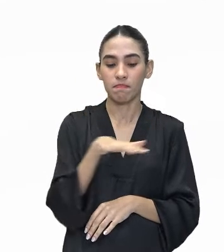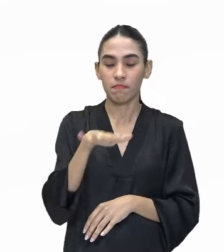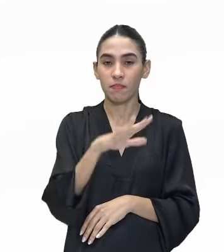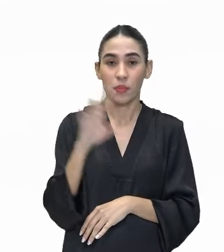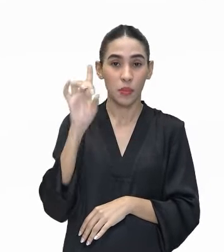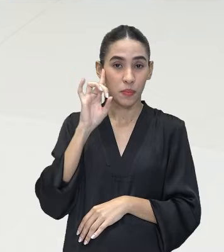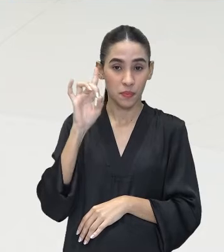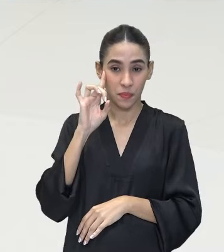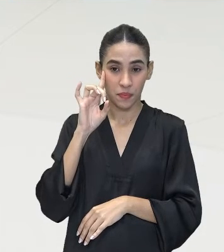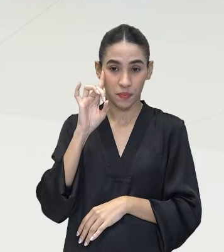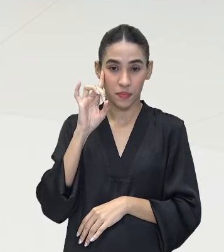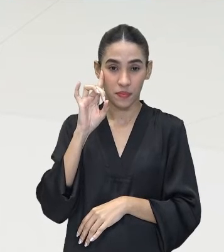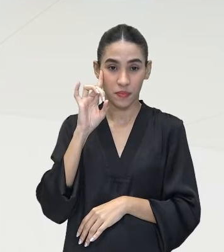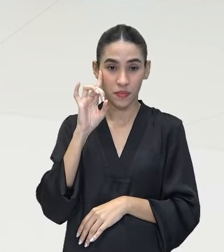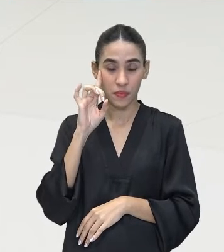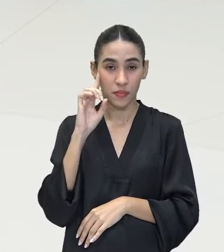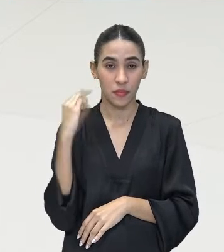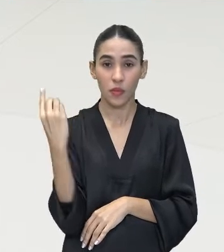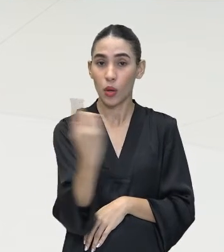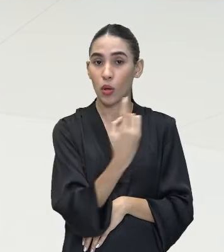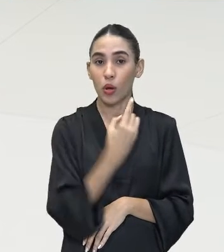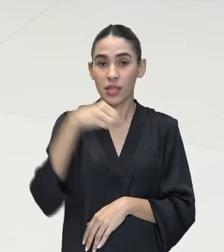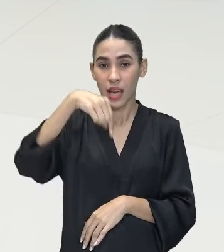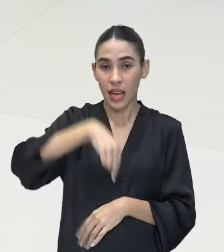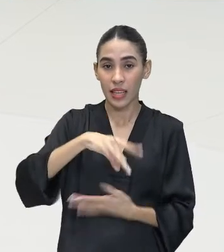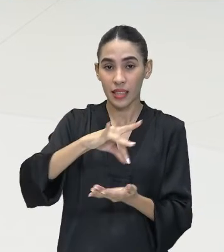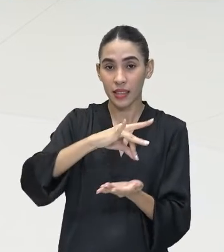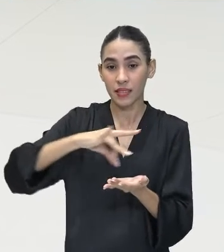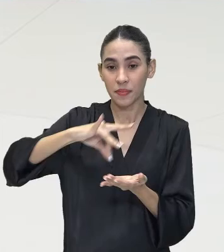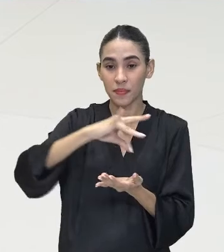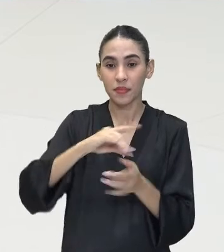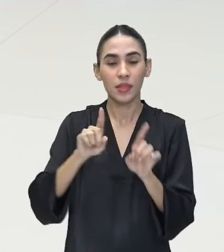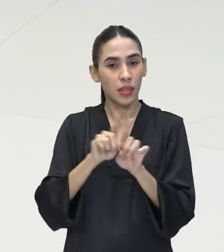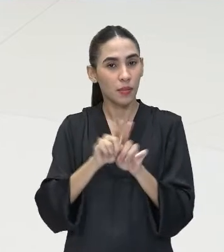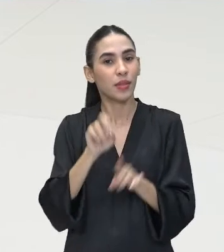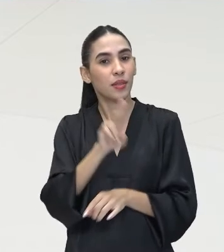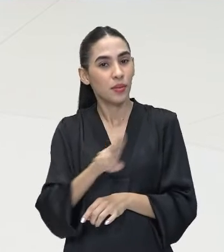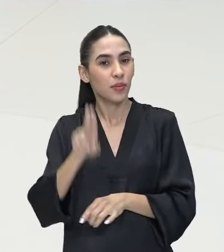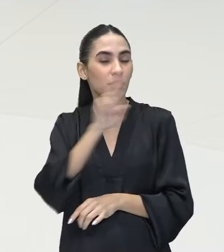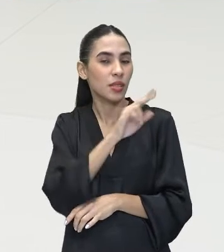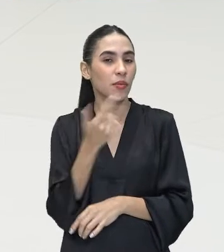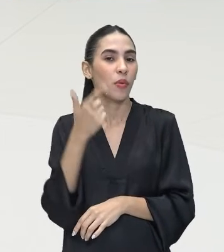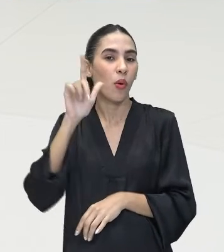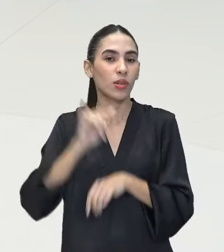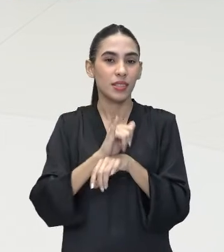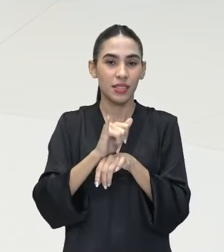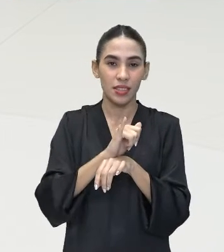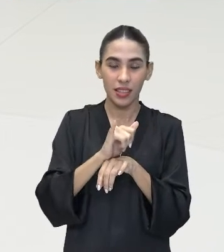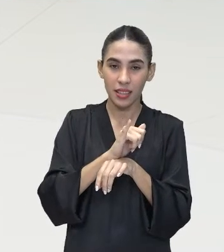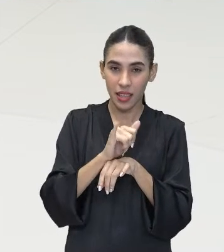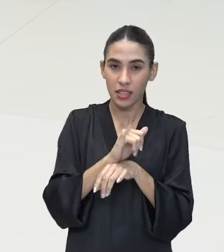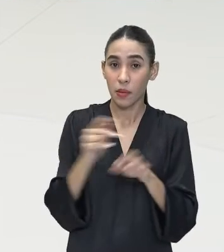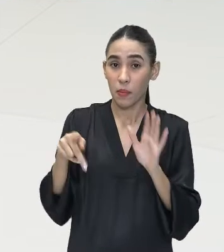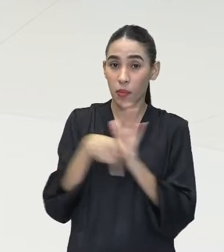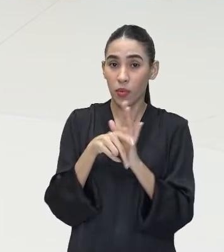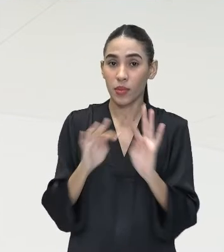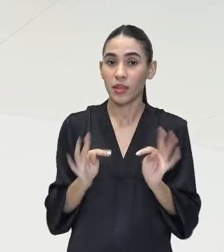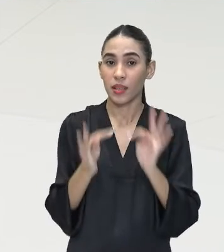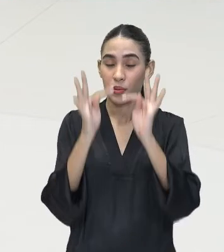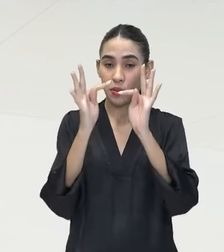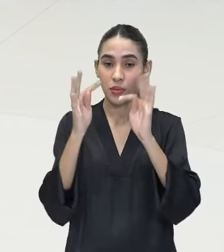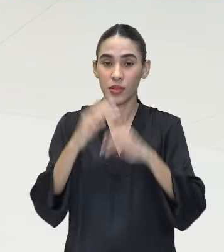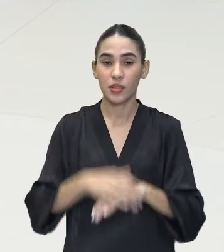cotidiano, nós aqui no Centro de Mídias também usamos outro recurso tecnológico